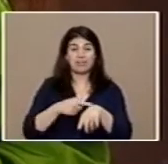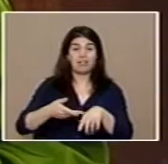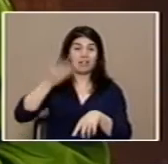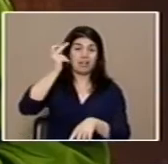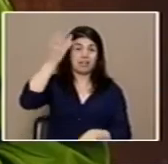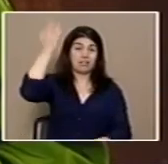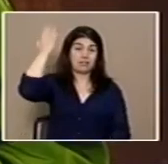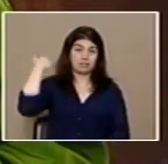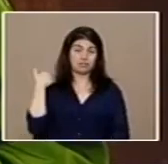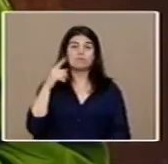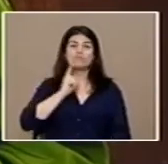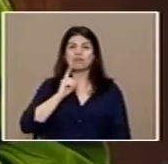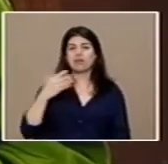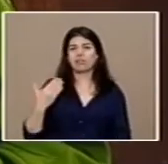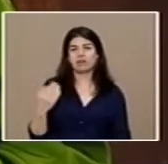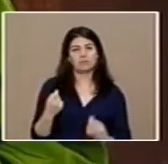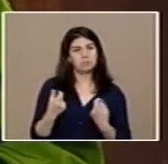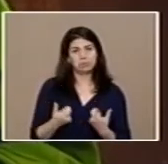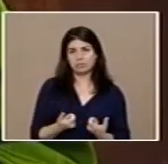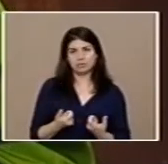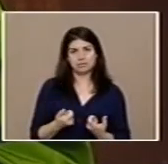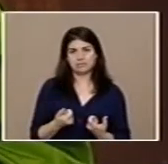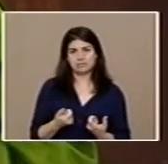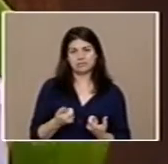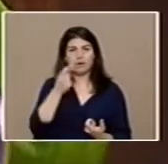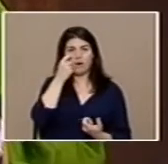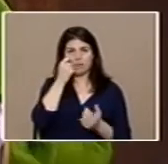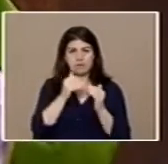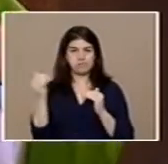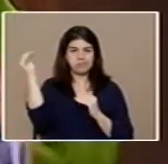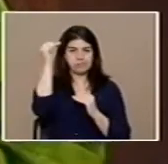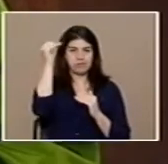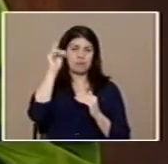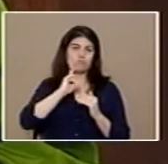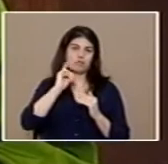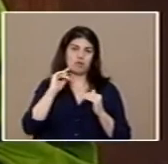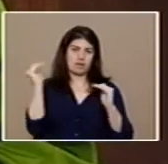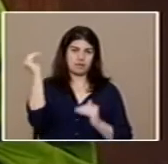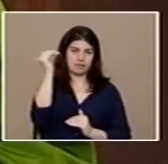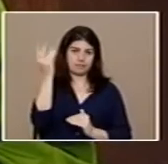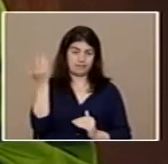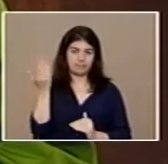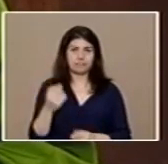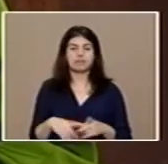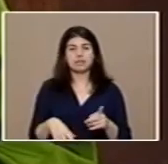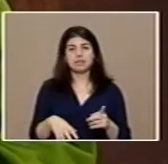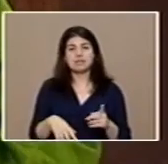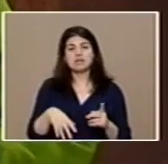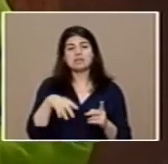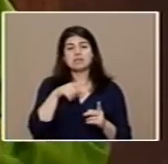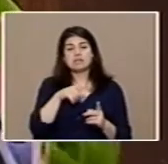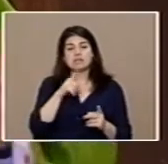aí reside a o problema e em que condição ficava uma mulher que era repudiada por um homem